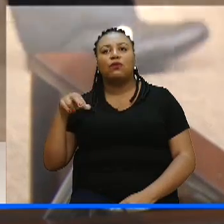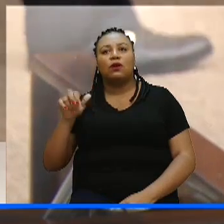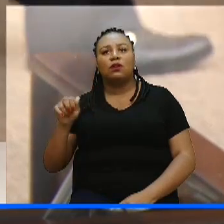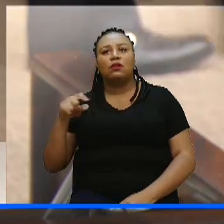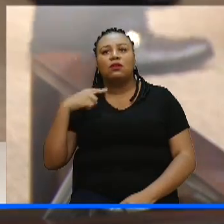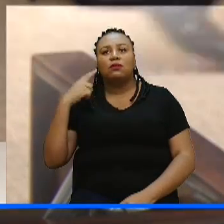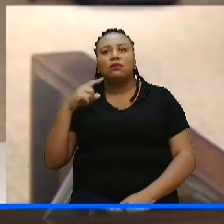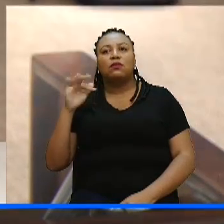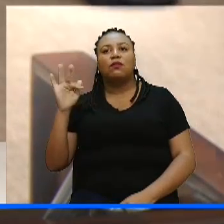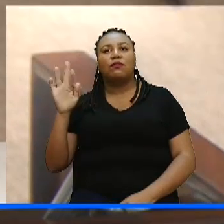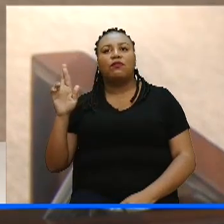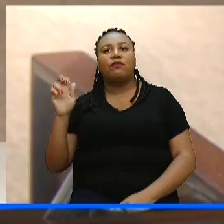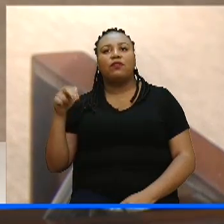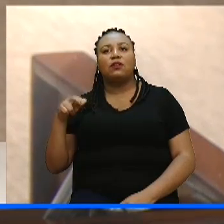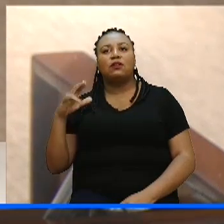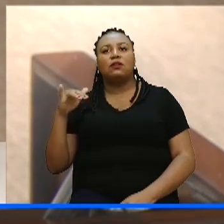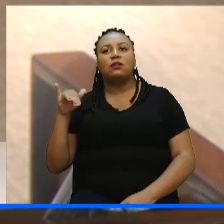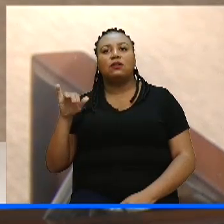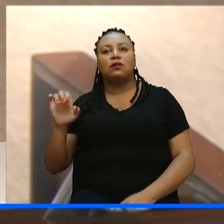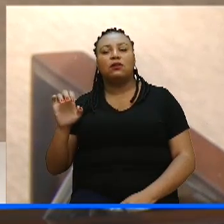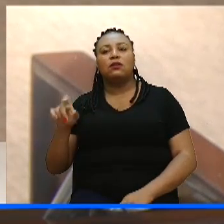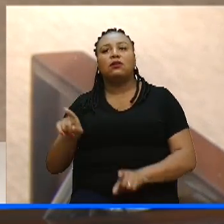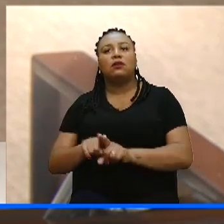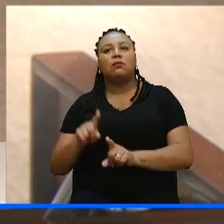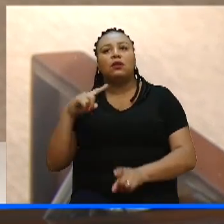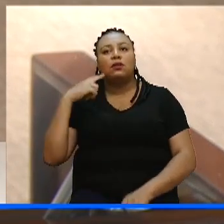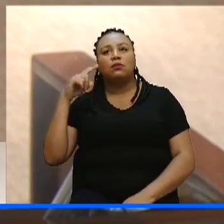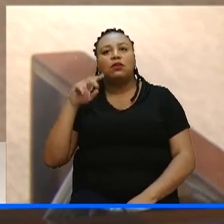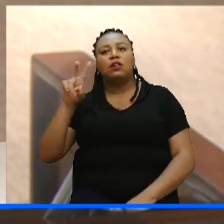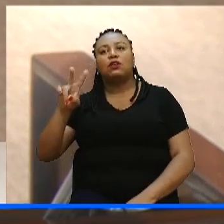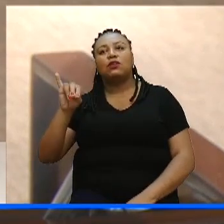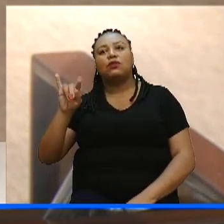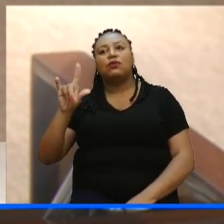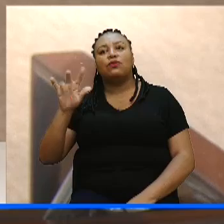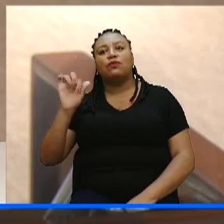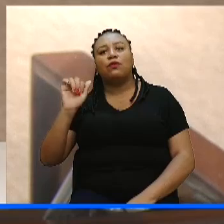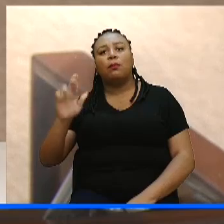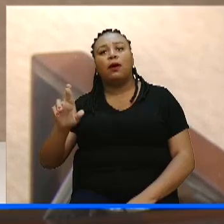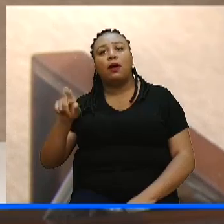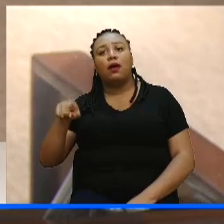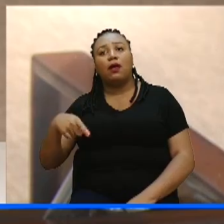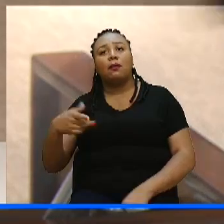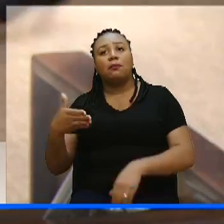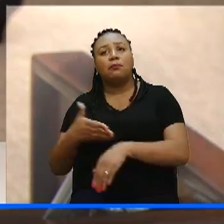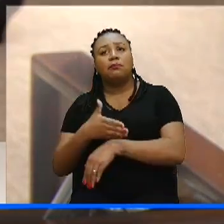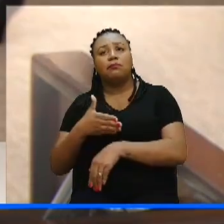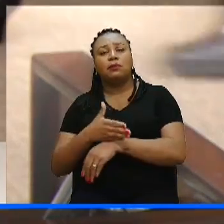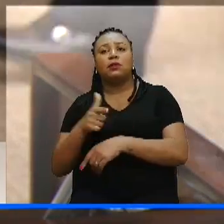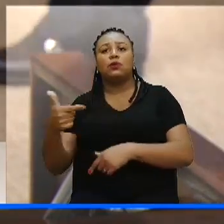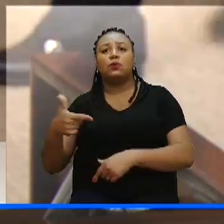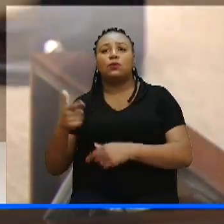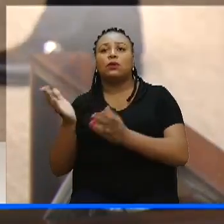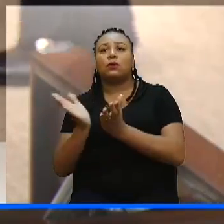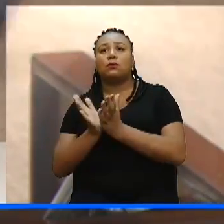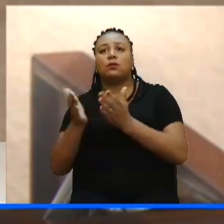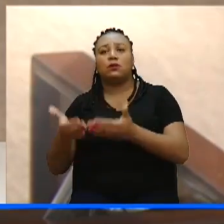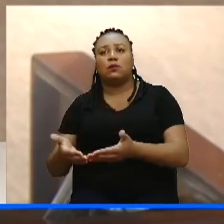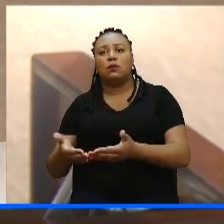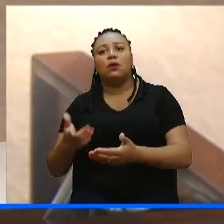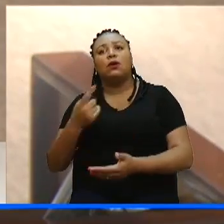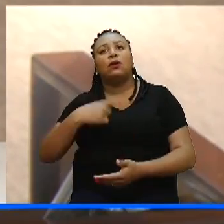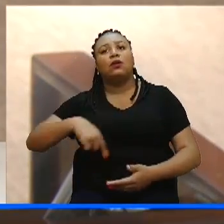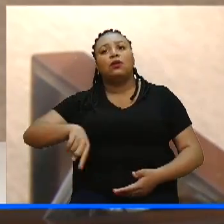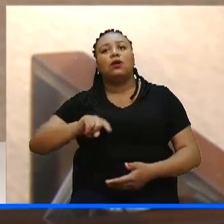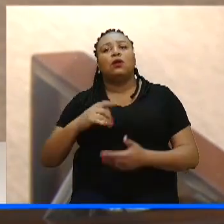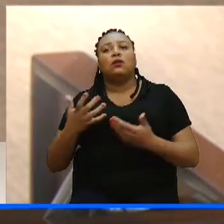franciné francine bayern de um ar lourenço que são os membros titulares o nosso comissão e nós